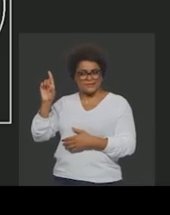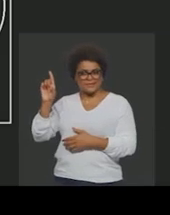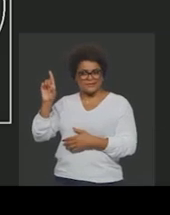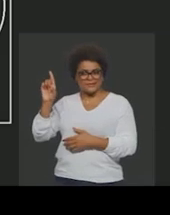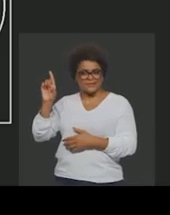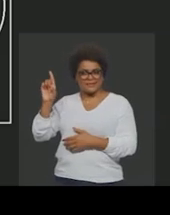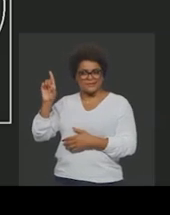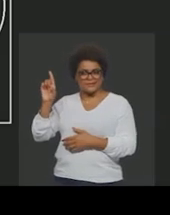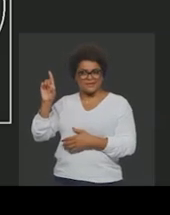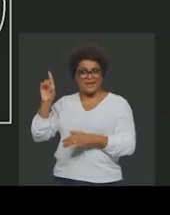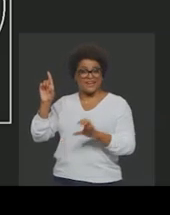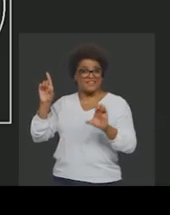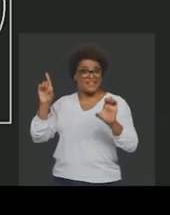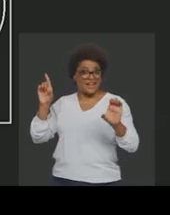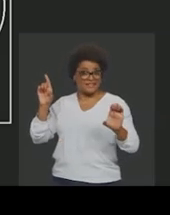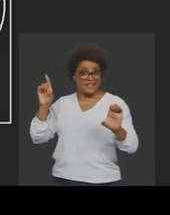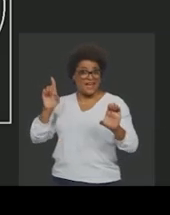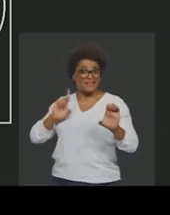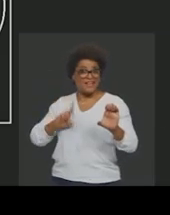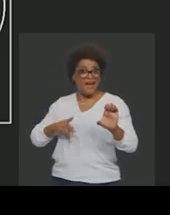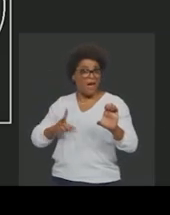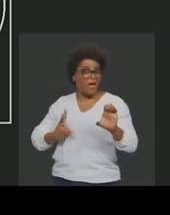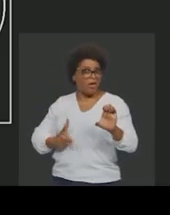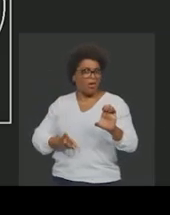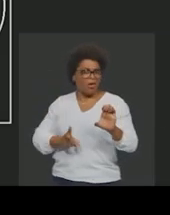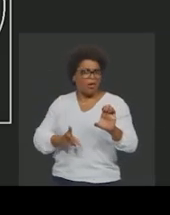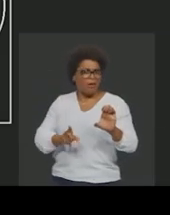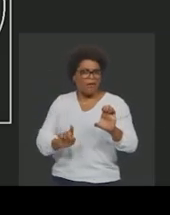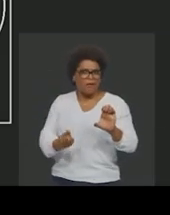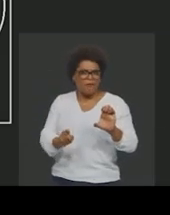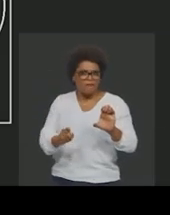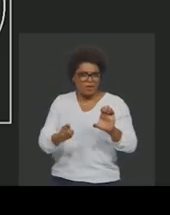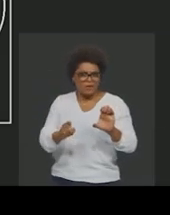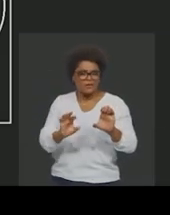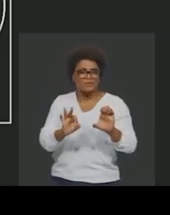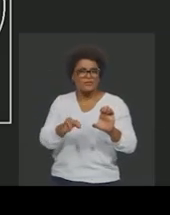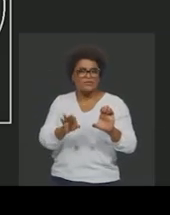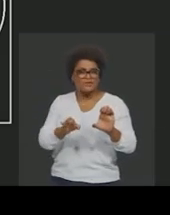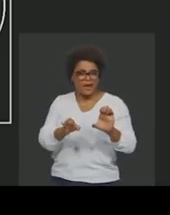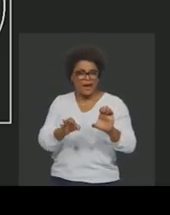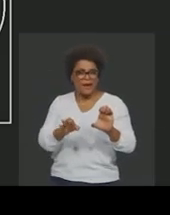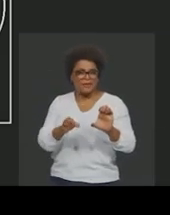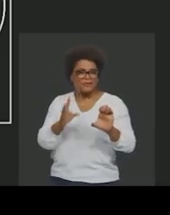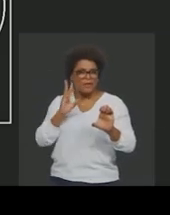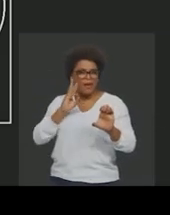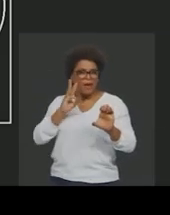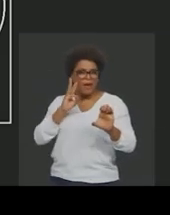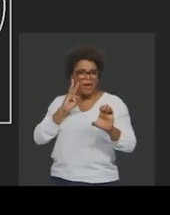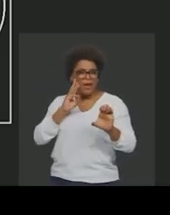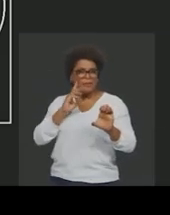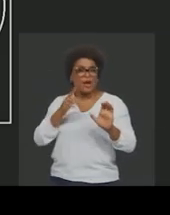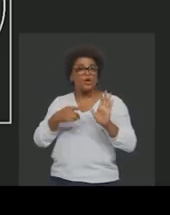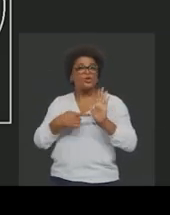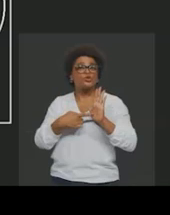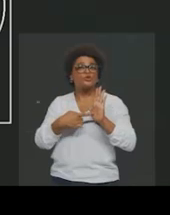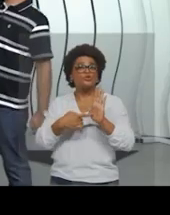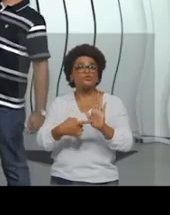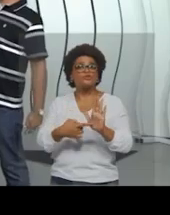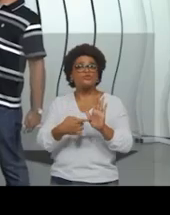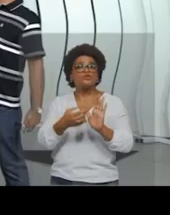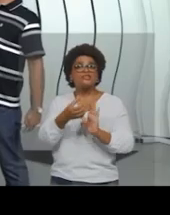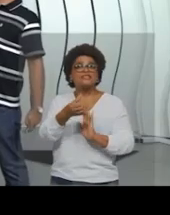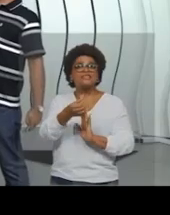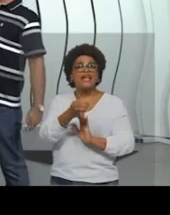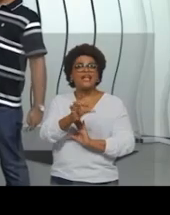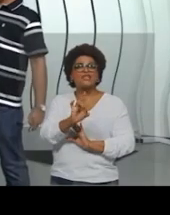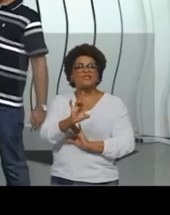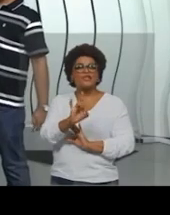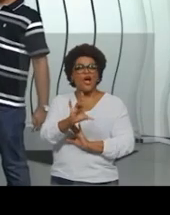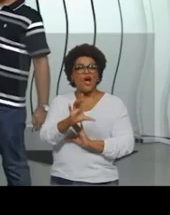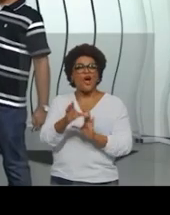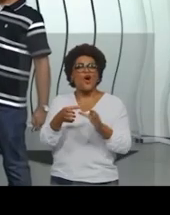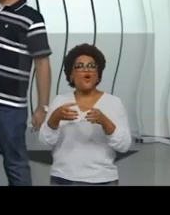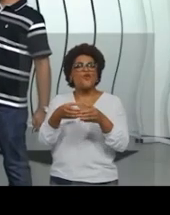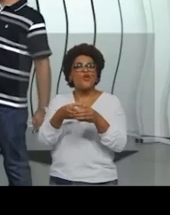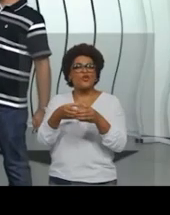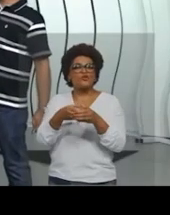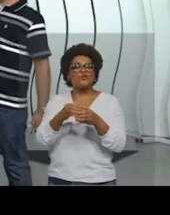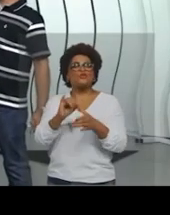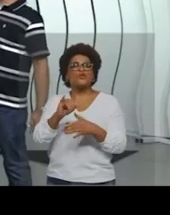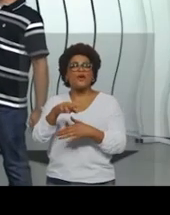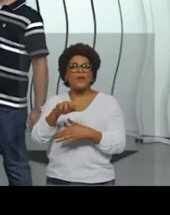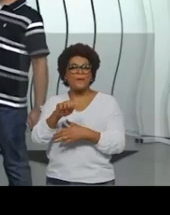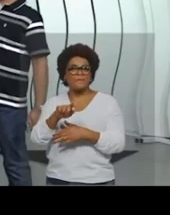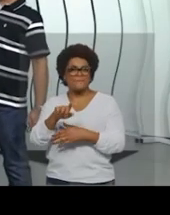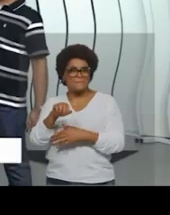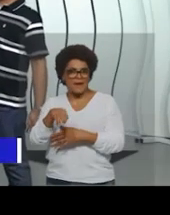aqui da esquerda não é infinito, gente, igual a gente falou no início. A gente representou 6 pontos só. né? O conjunto imagem também vai ser infinito,